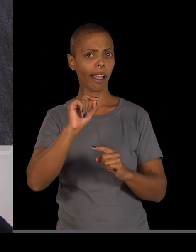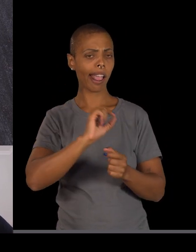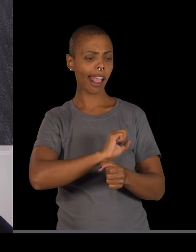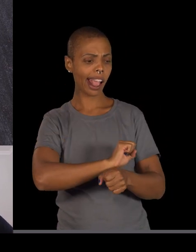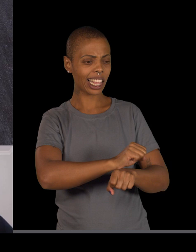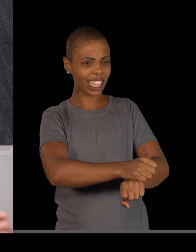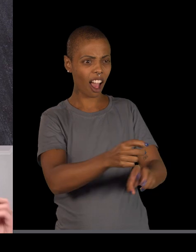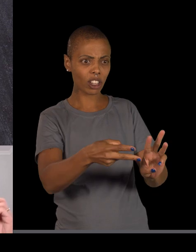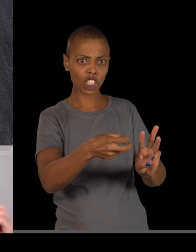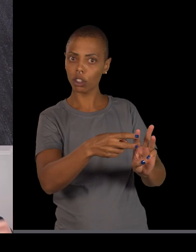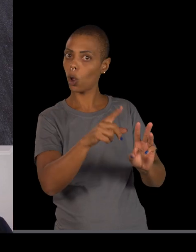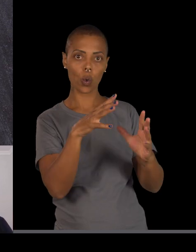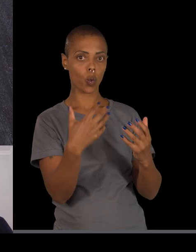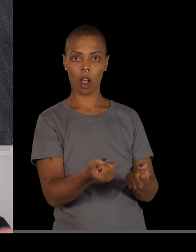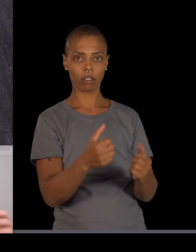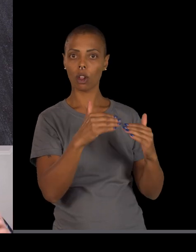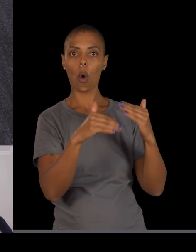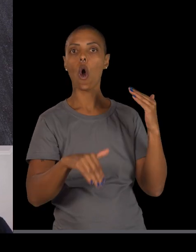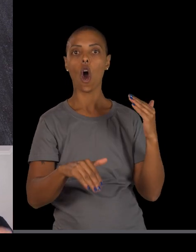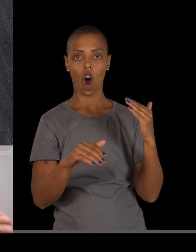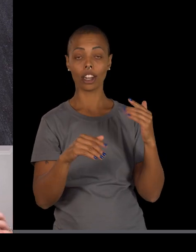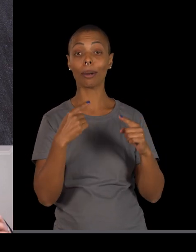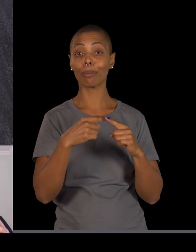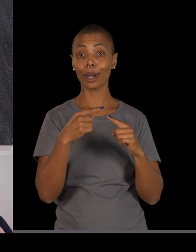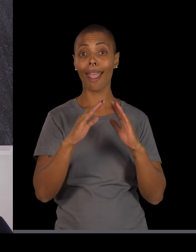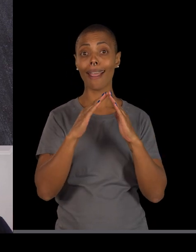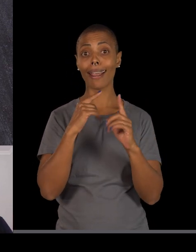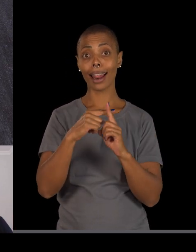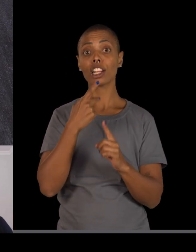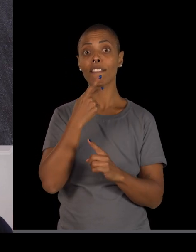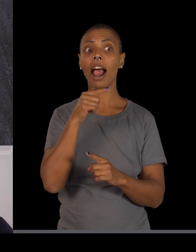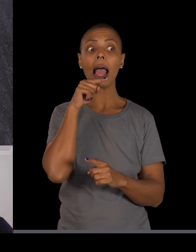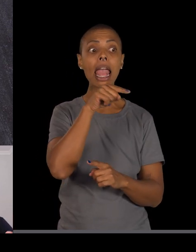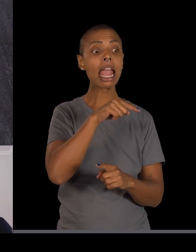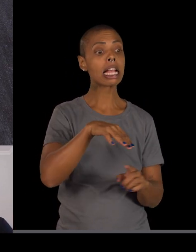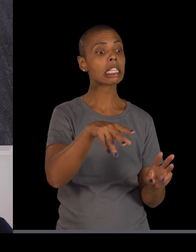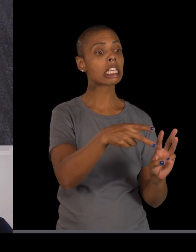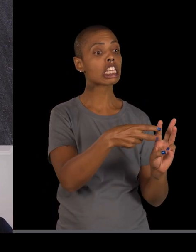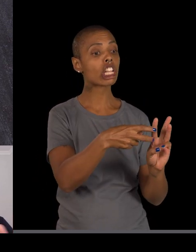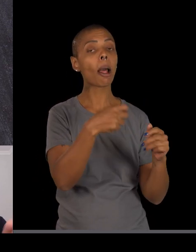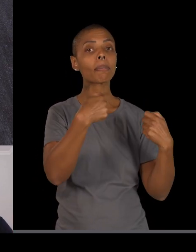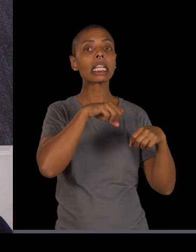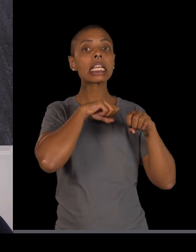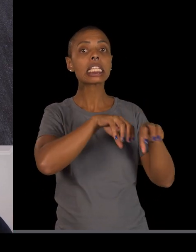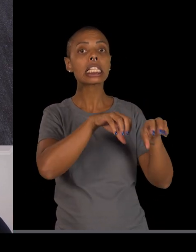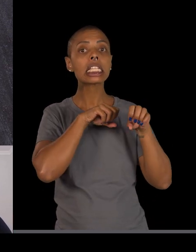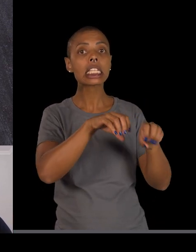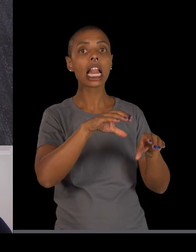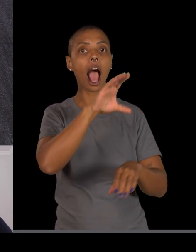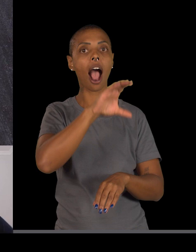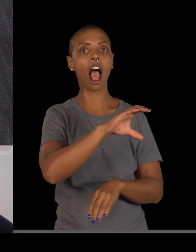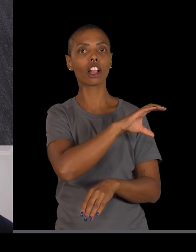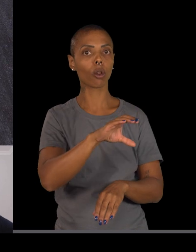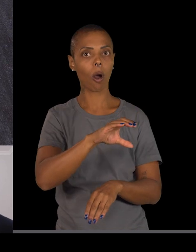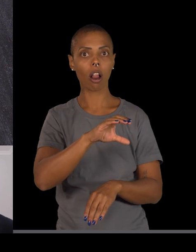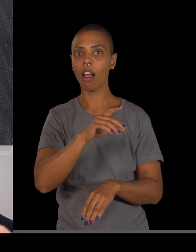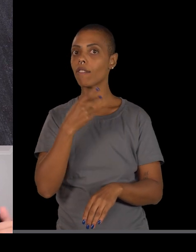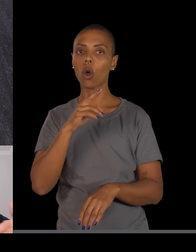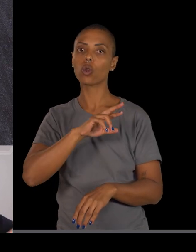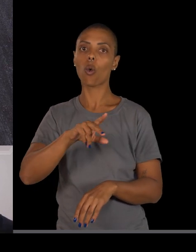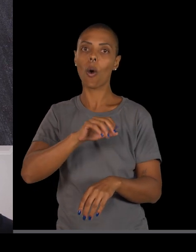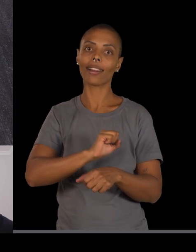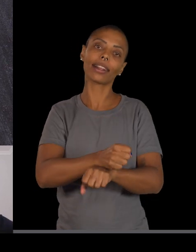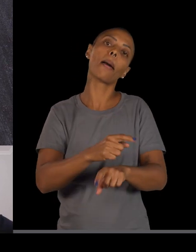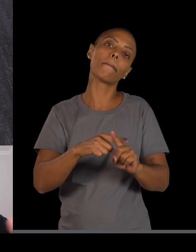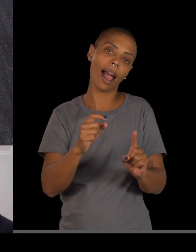igreja era contrária. A igreja defendia que o indígena ele deveria ser catequizado e não escravizado. É claro que,